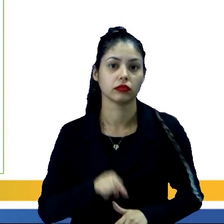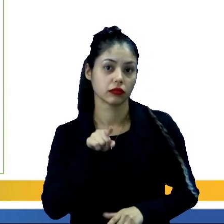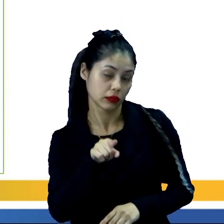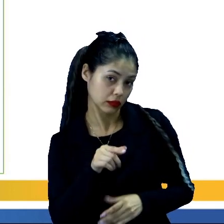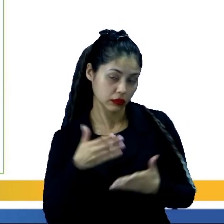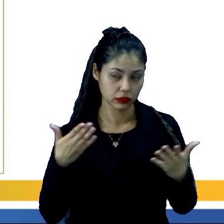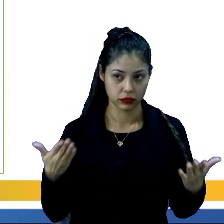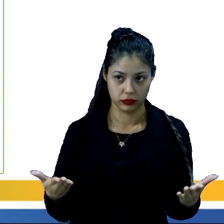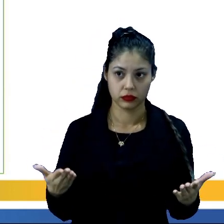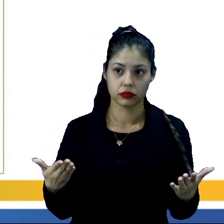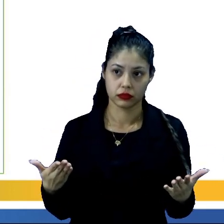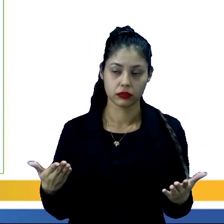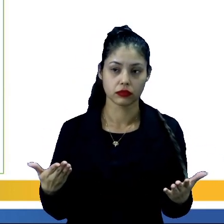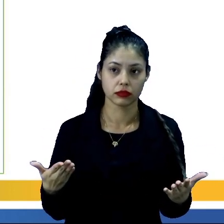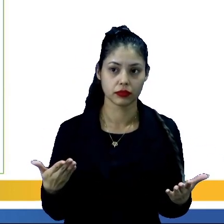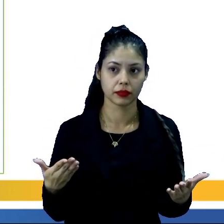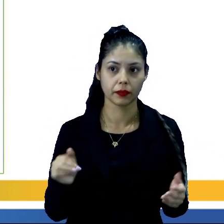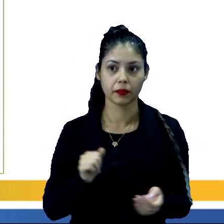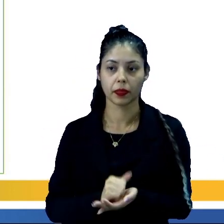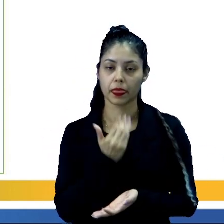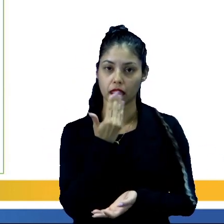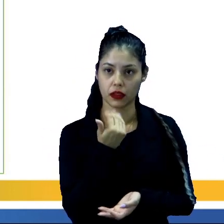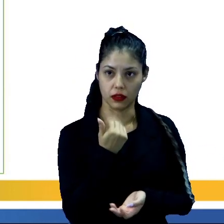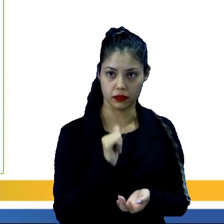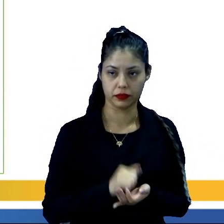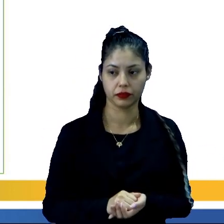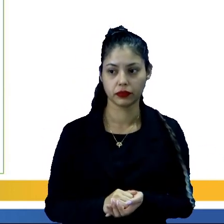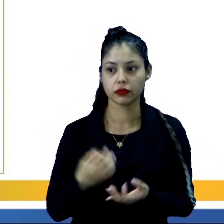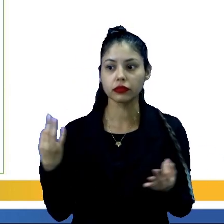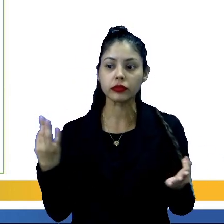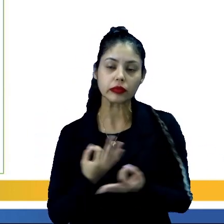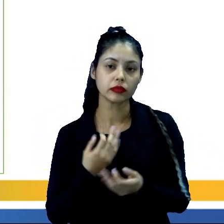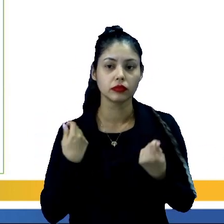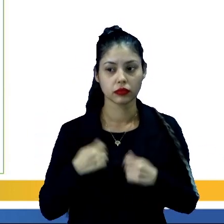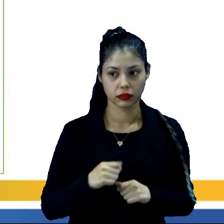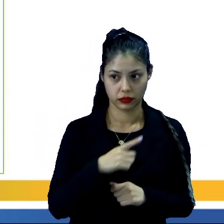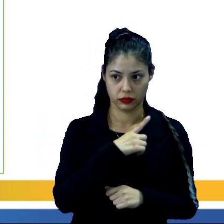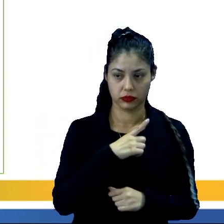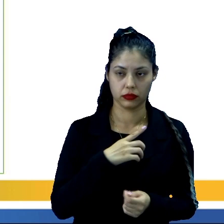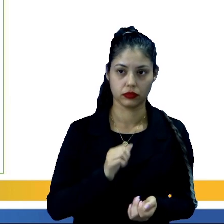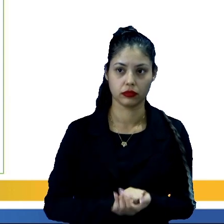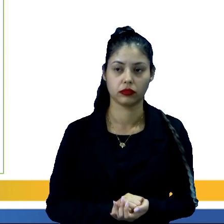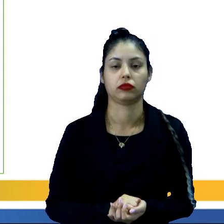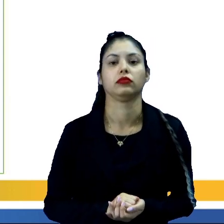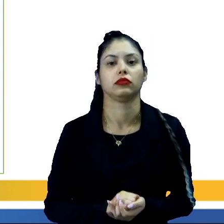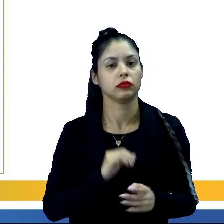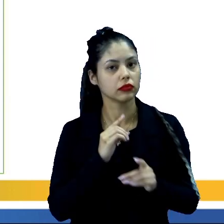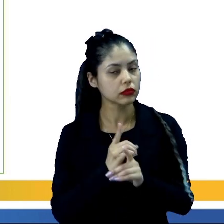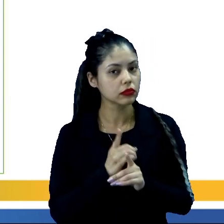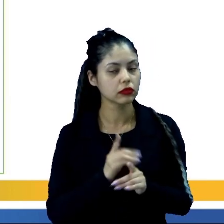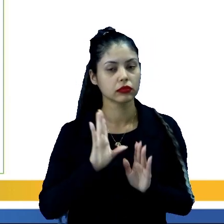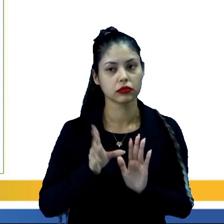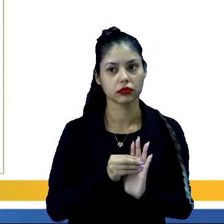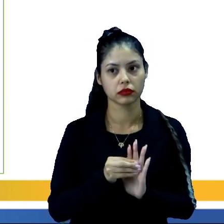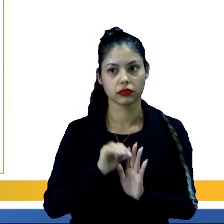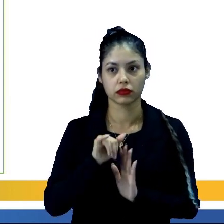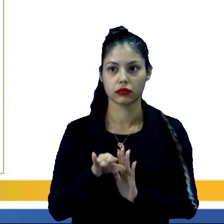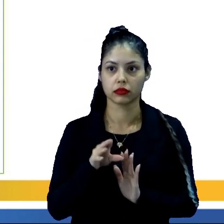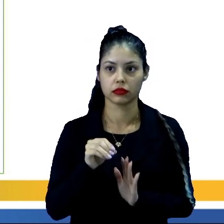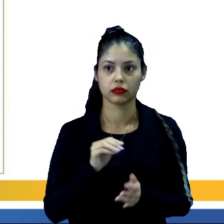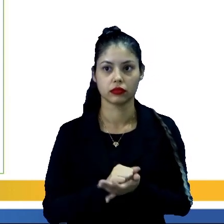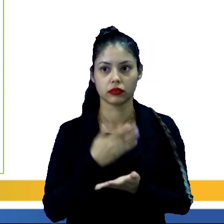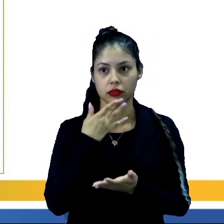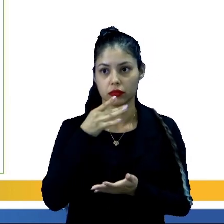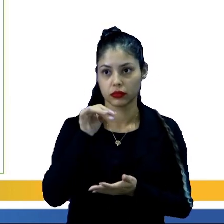exatamente por conta dessa alimentação deficiente que a gente tem, né, foi decidido que ia colocar o iodo